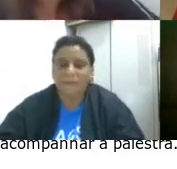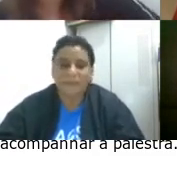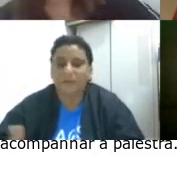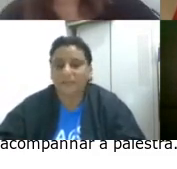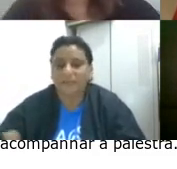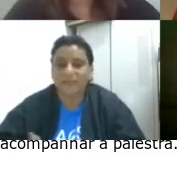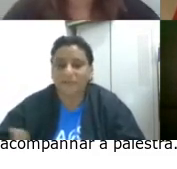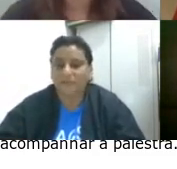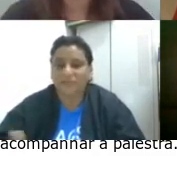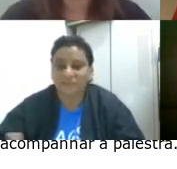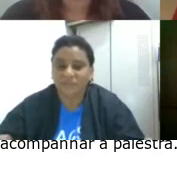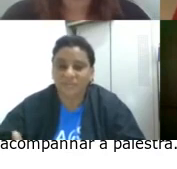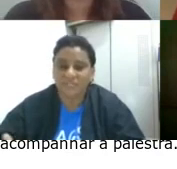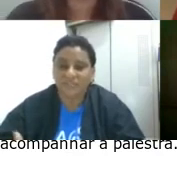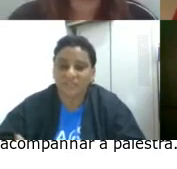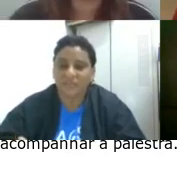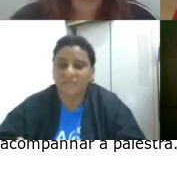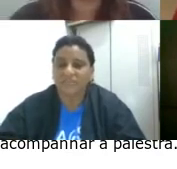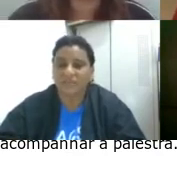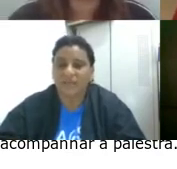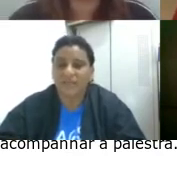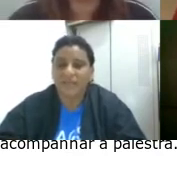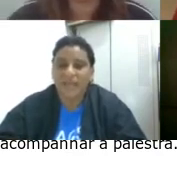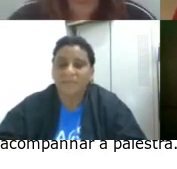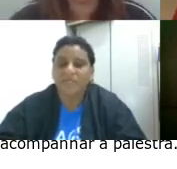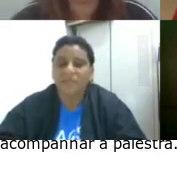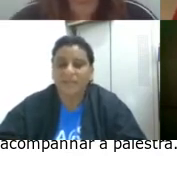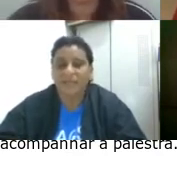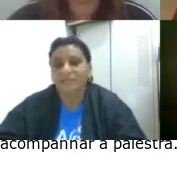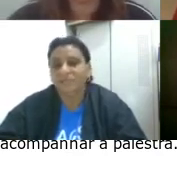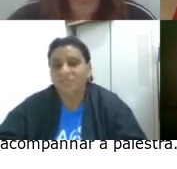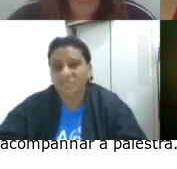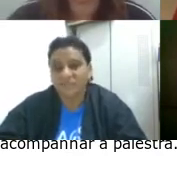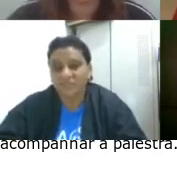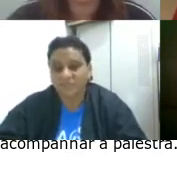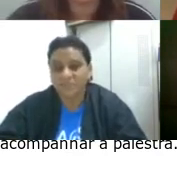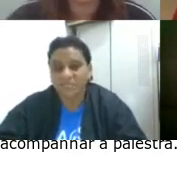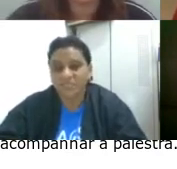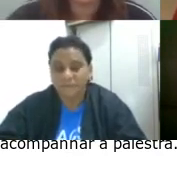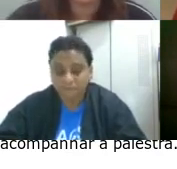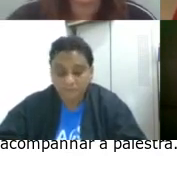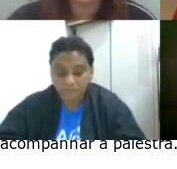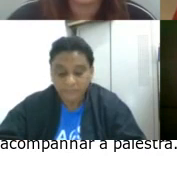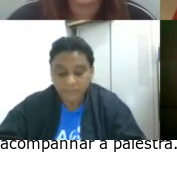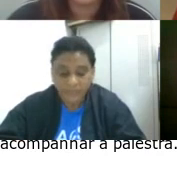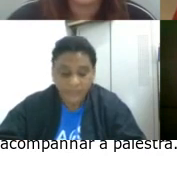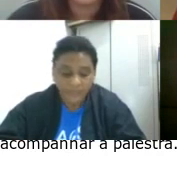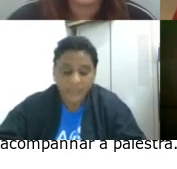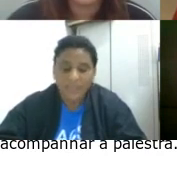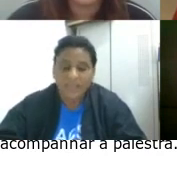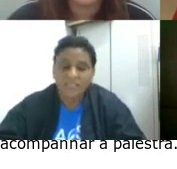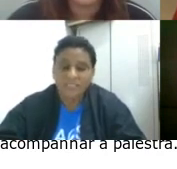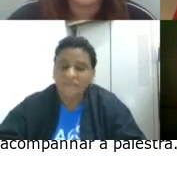uma particularidade ou outra faz com que a gente tenha que visitar a mesma casa duas, três vezes no mês e aí